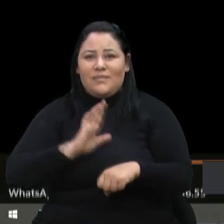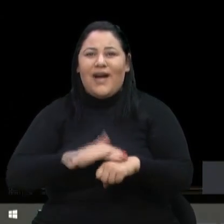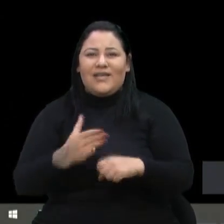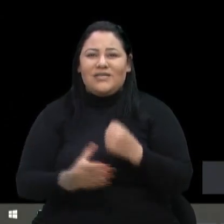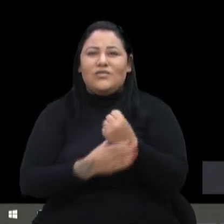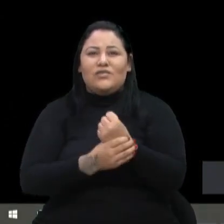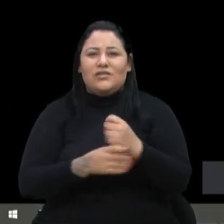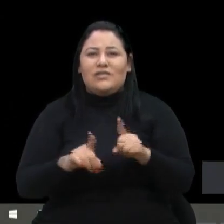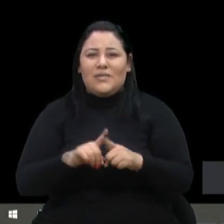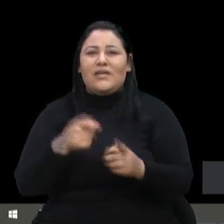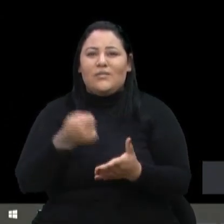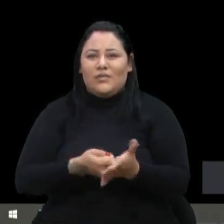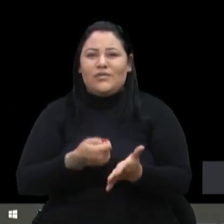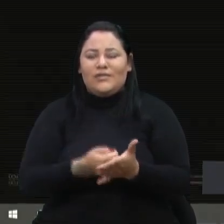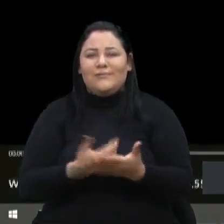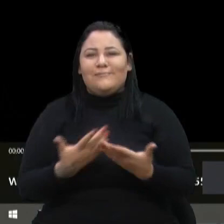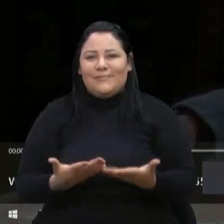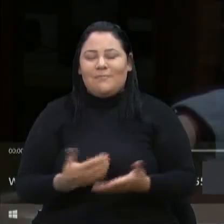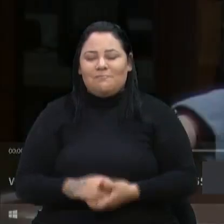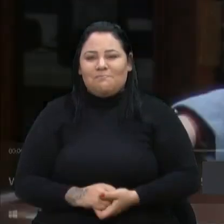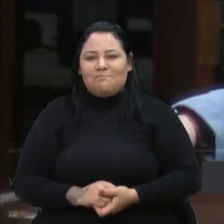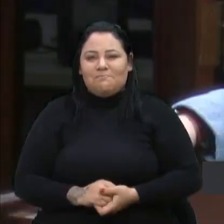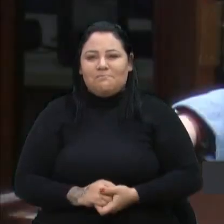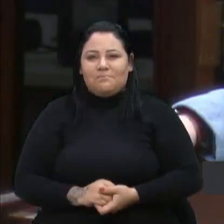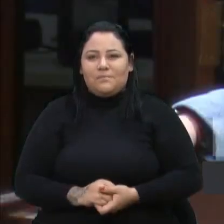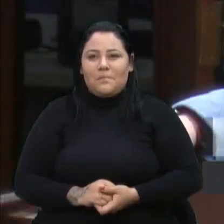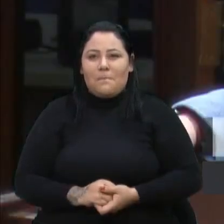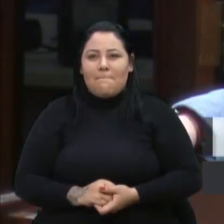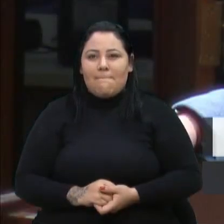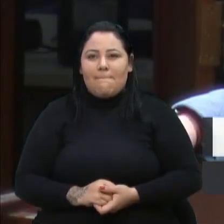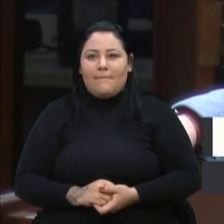Estamos lutando por isso, mestre.